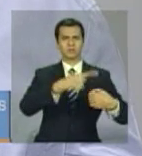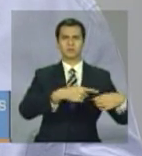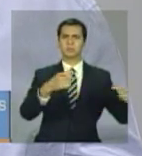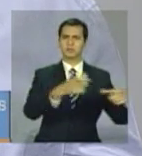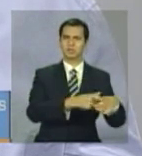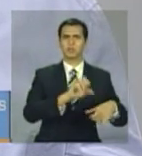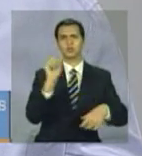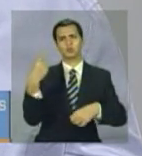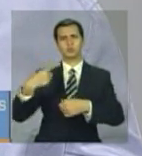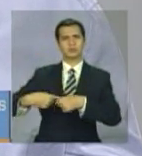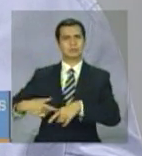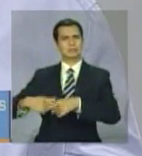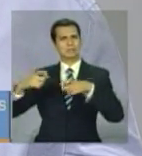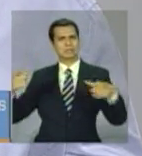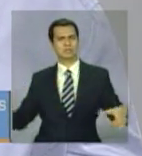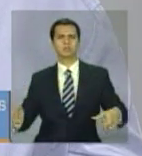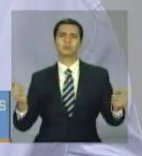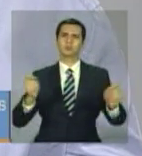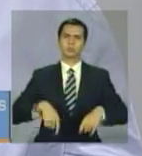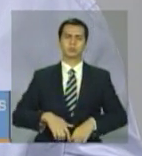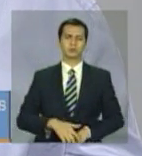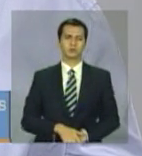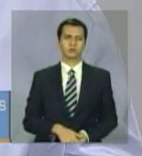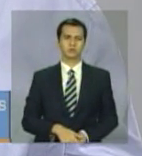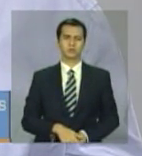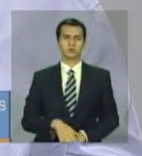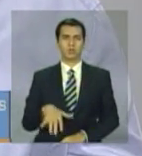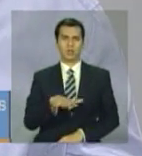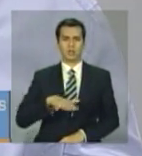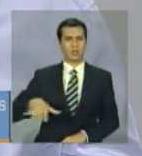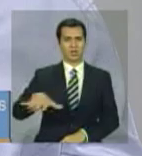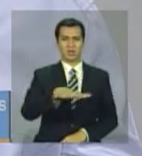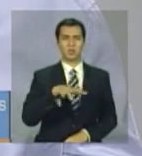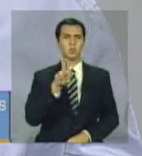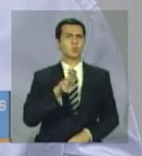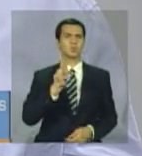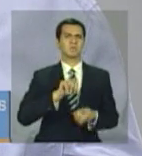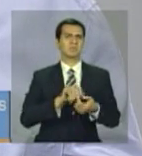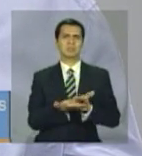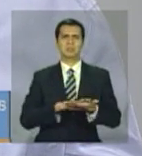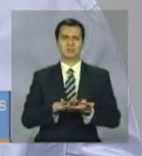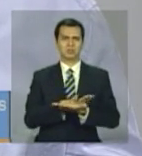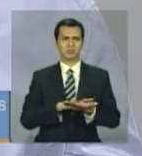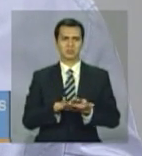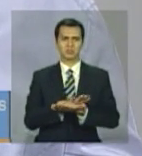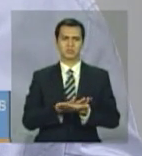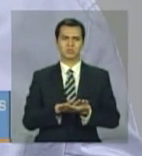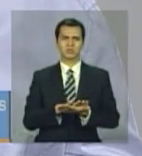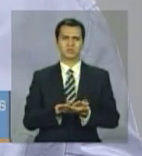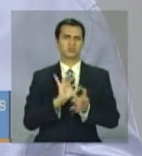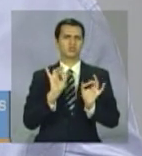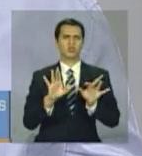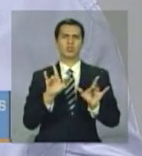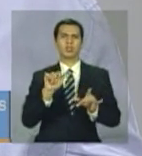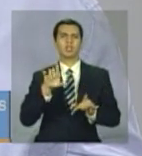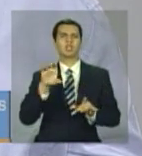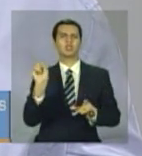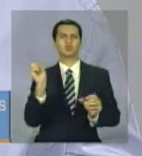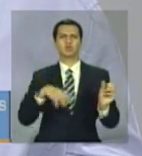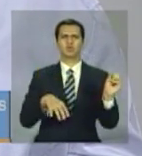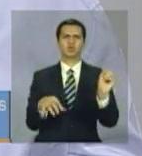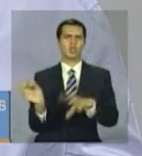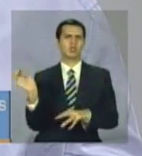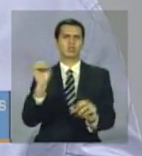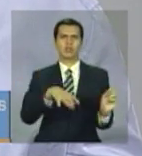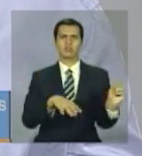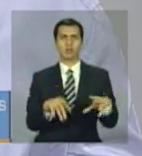pequeno município, né, alguma área que esteja ali, que não está sendo utilizada para nada, normalmente para entulho, né? isso possa